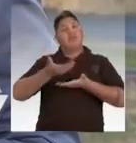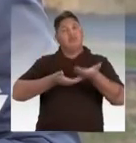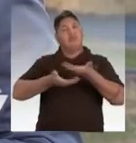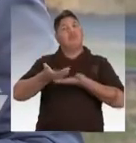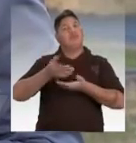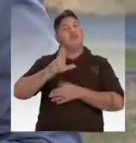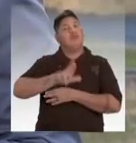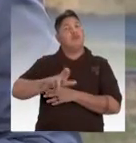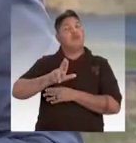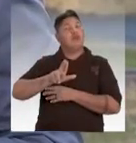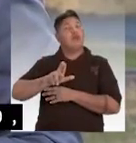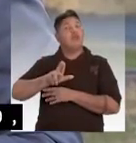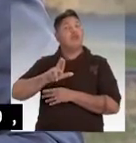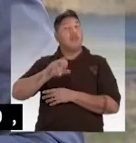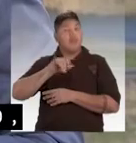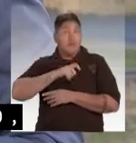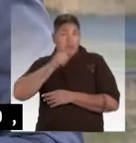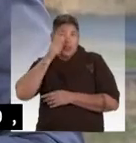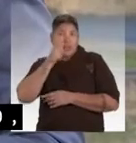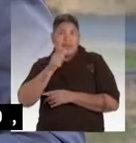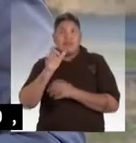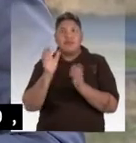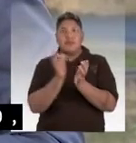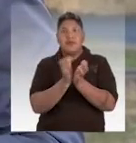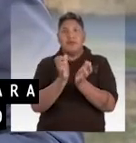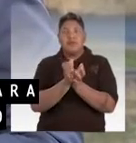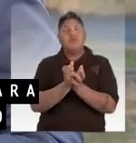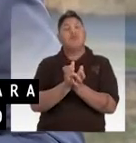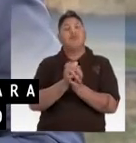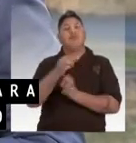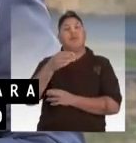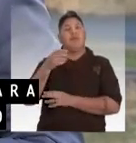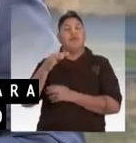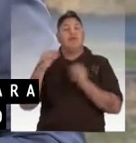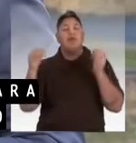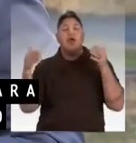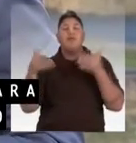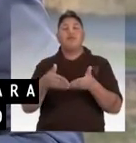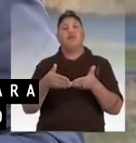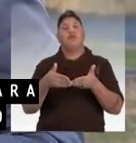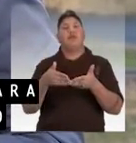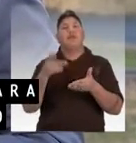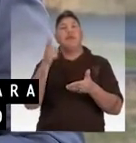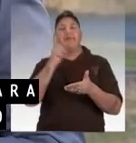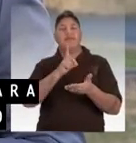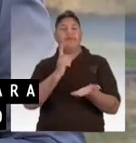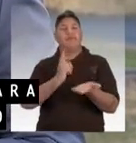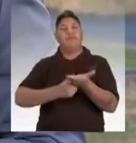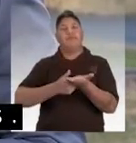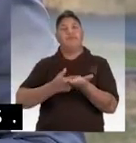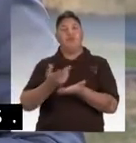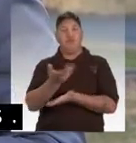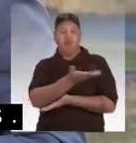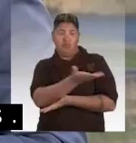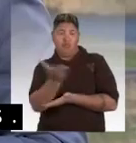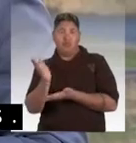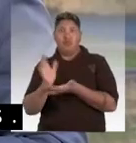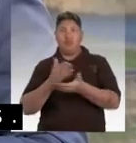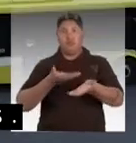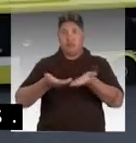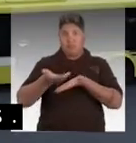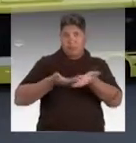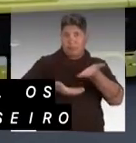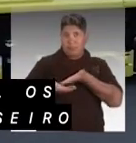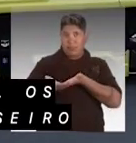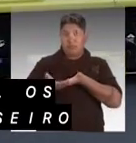e conciliações. Quando há um interesse coletivo, o MPT pode atuar para que haja um acordo entre os